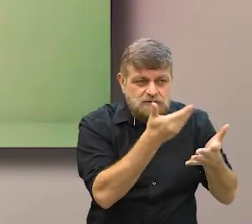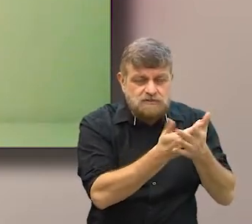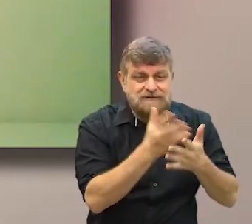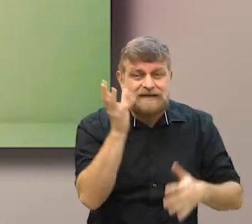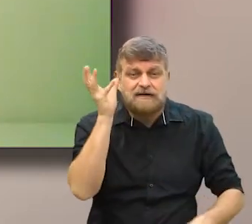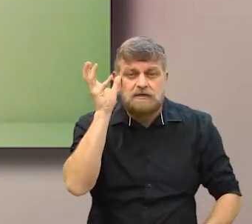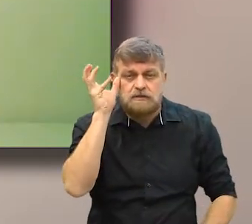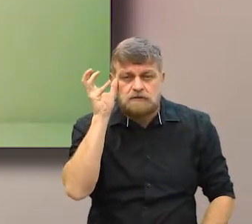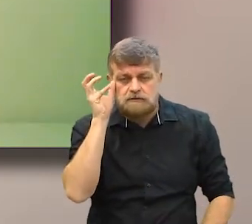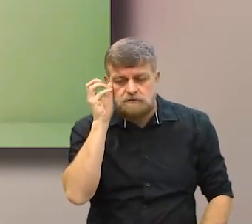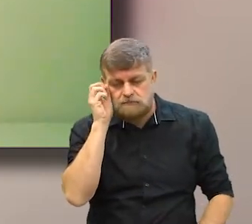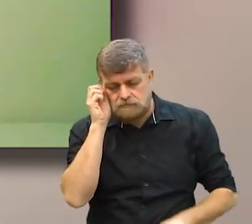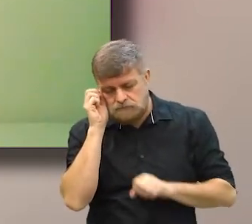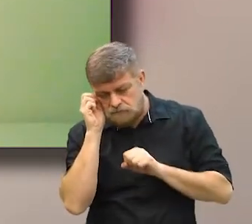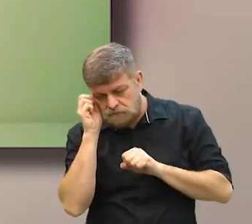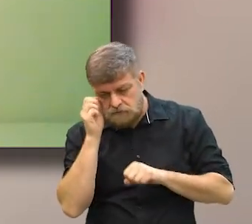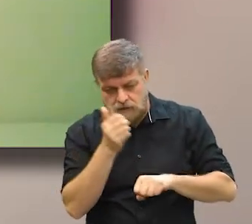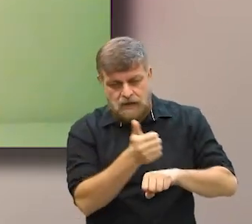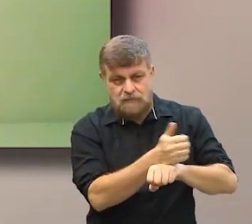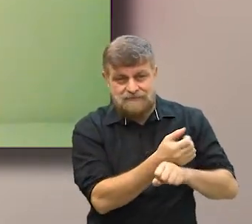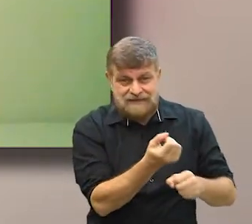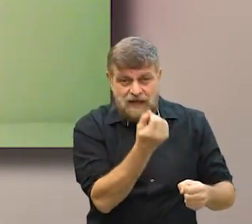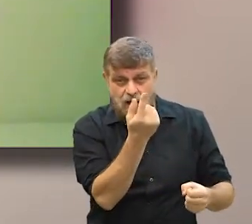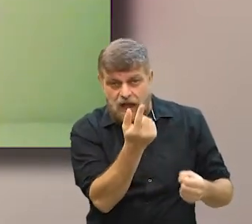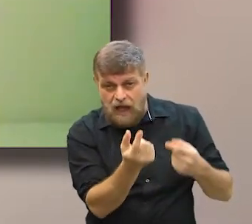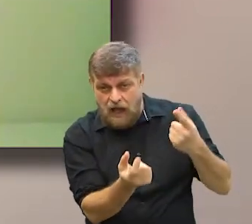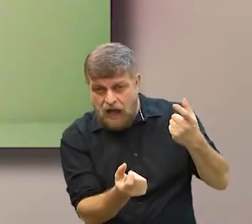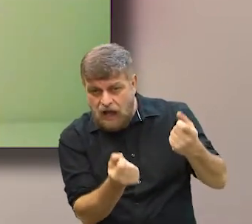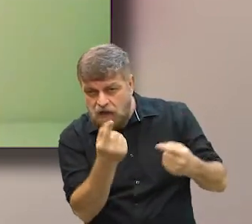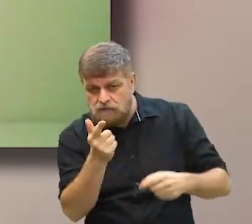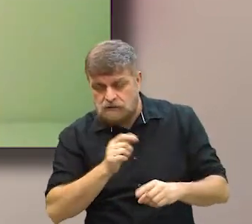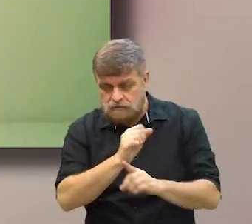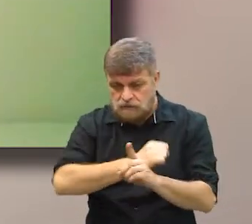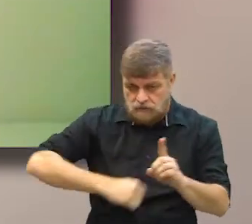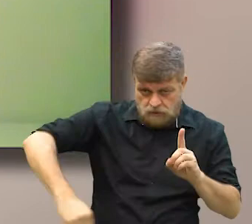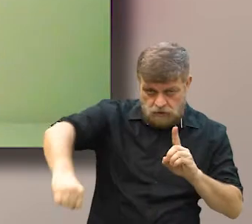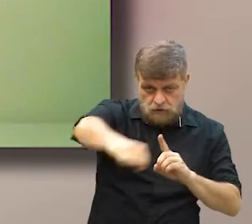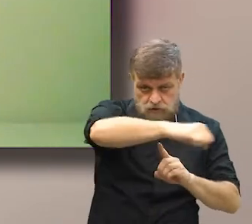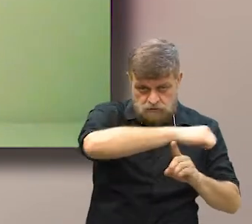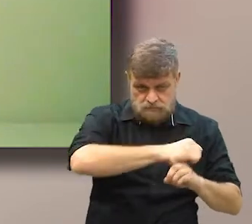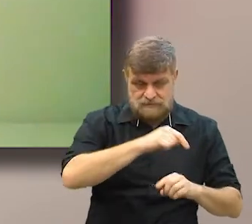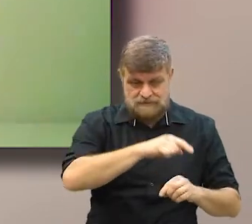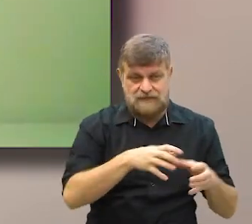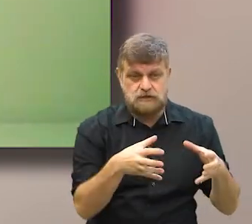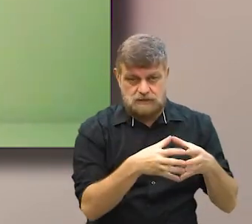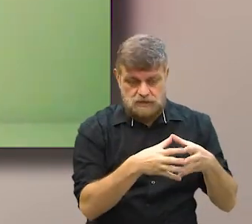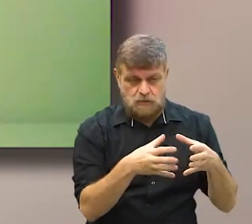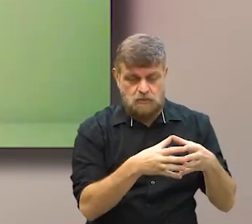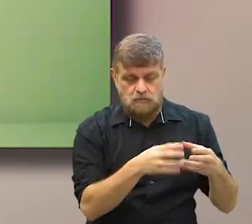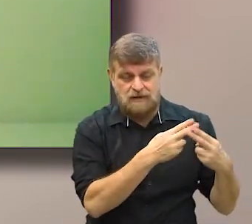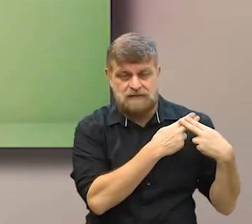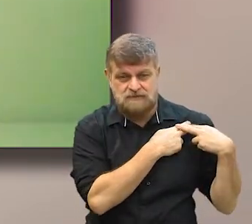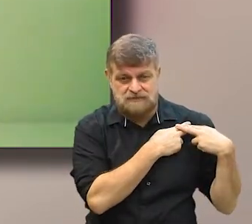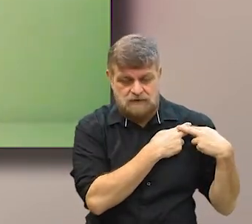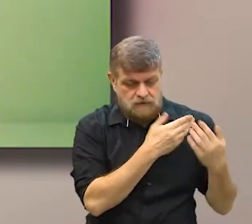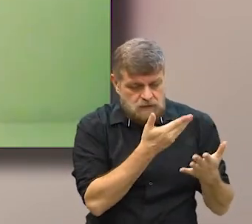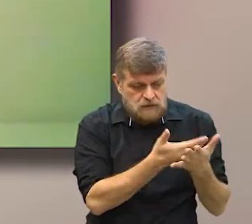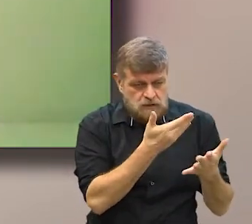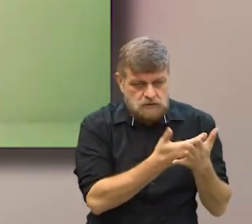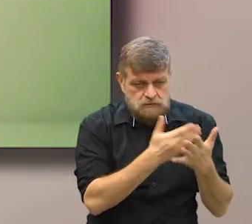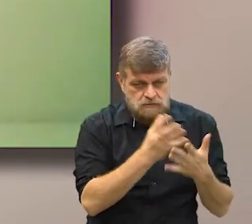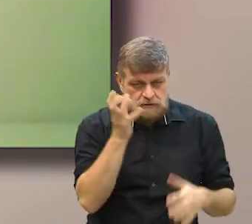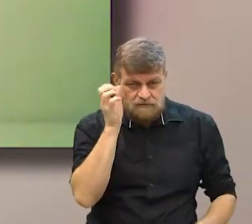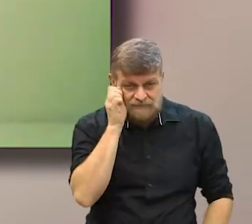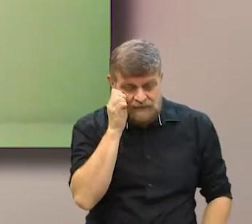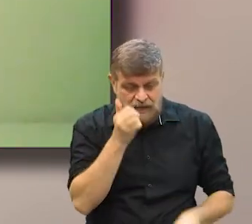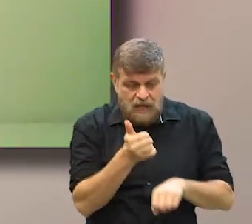exclusivamente à medicina do sono. E esses profissionais são raros. Nós temos uma grande sociedade de medicina do sono,